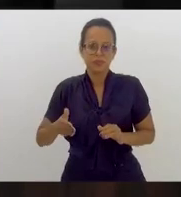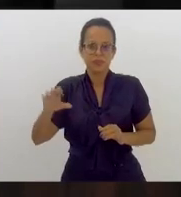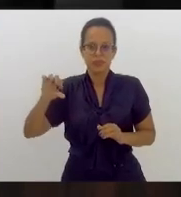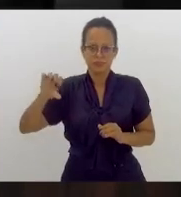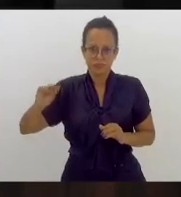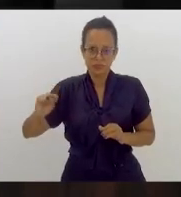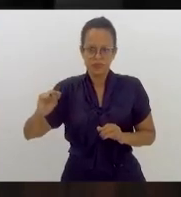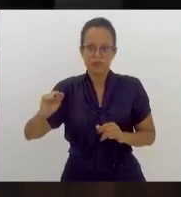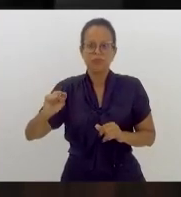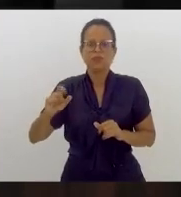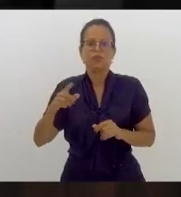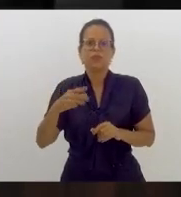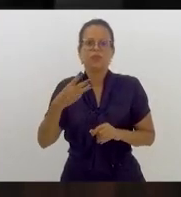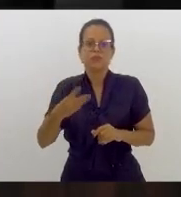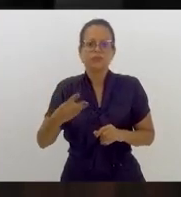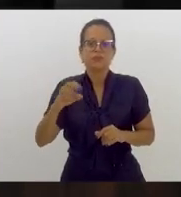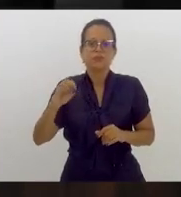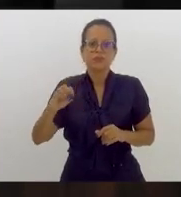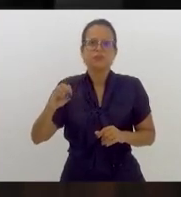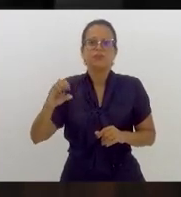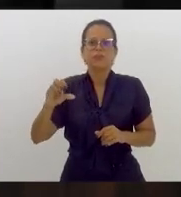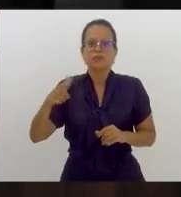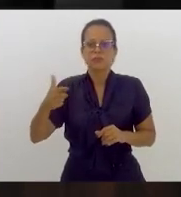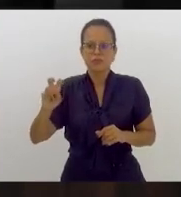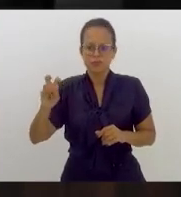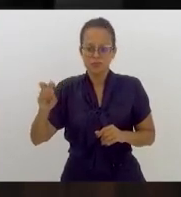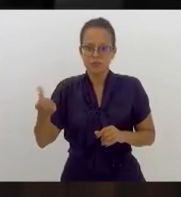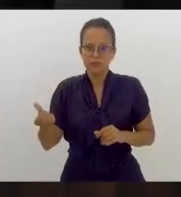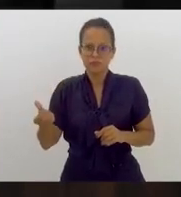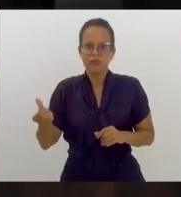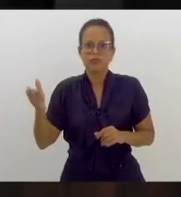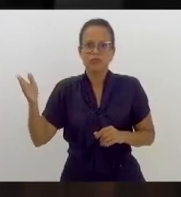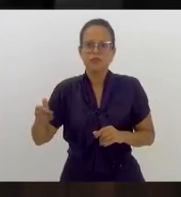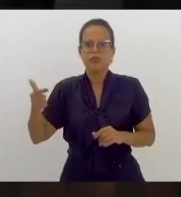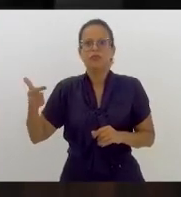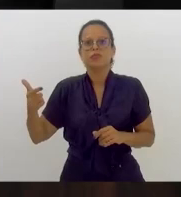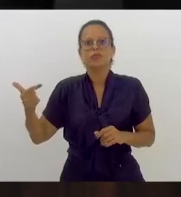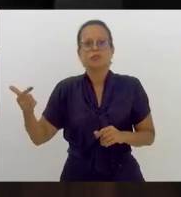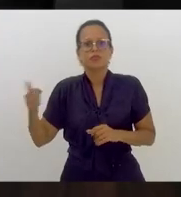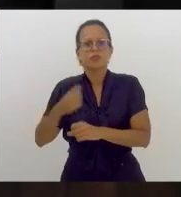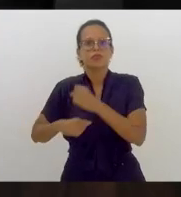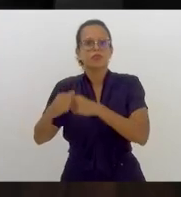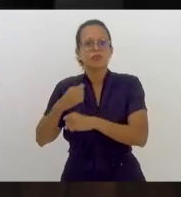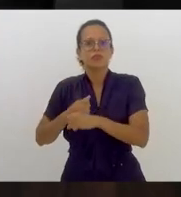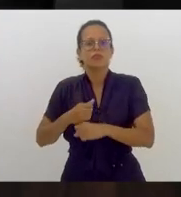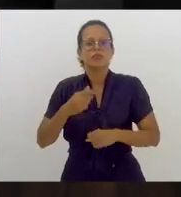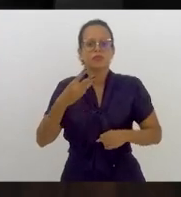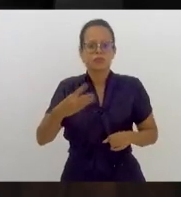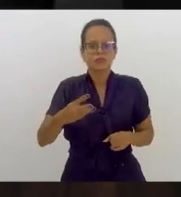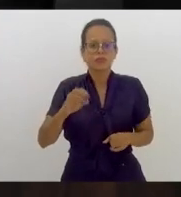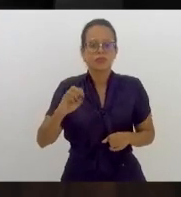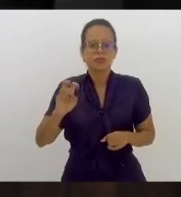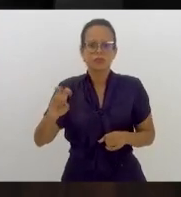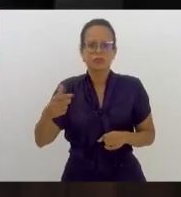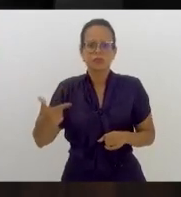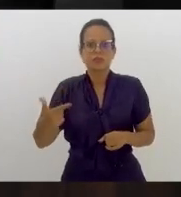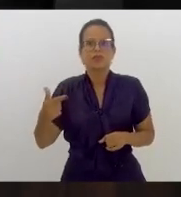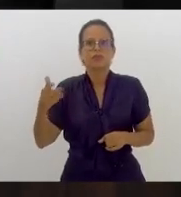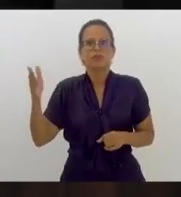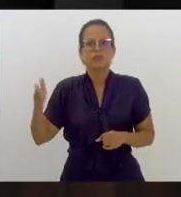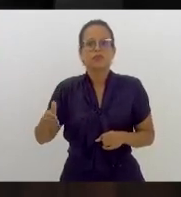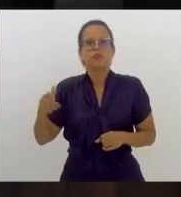3001/98, 3350/99, 6281 de 12 e 6370 de 12, com escopo de